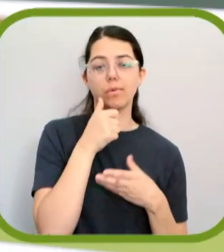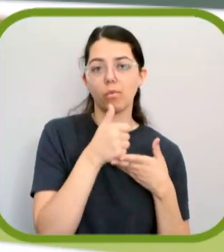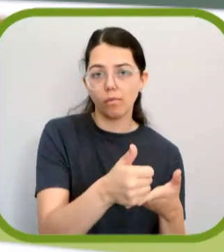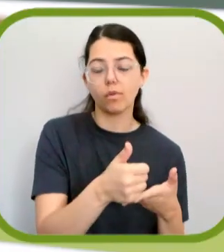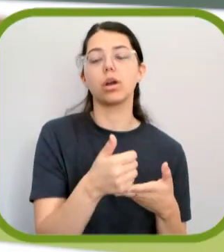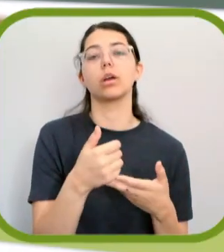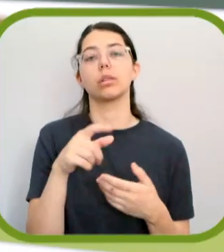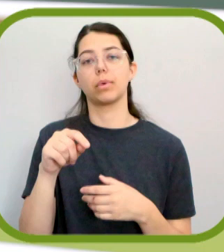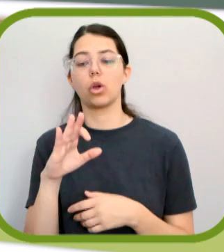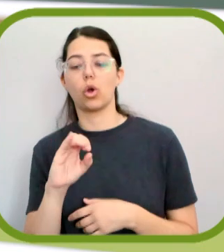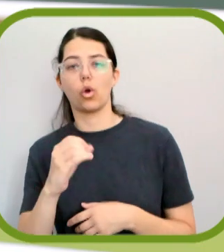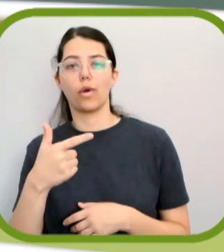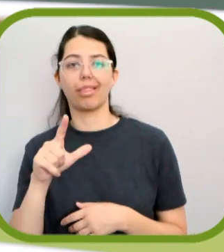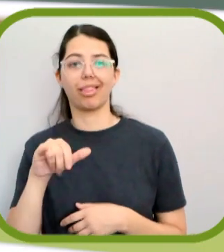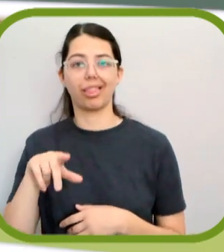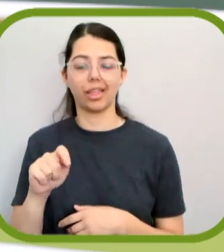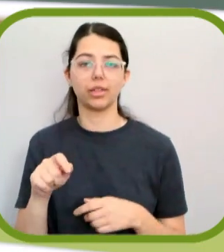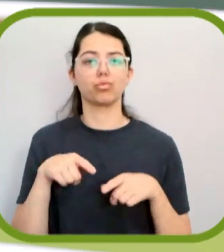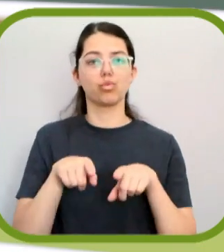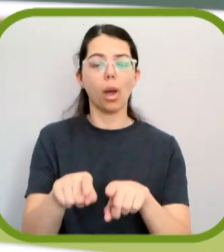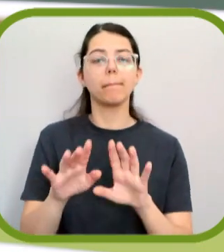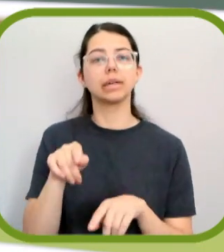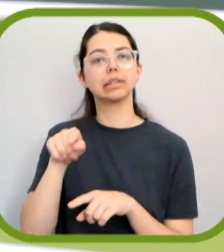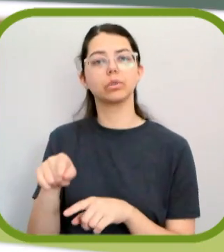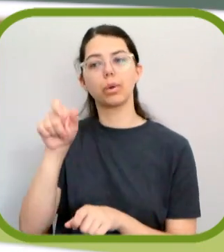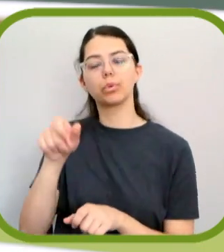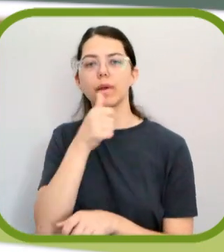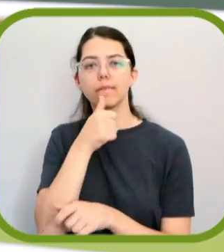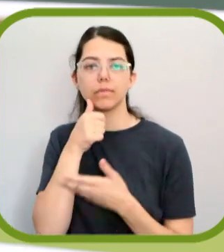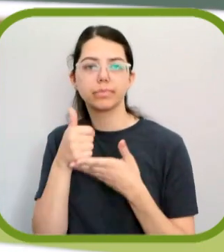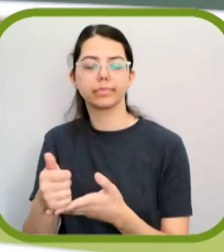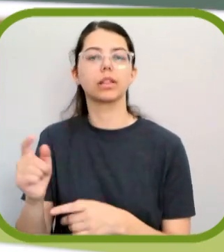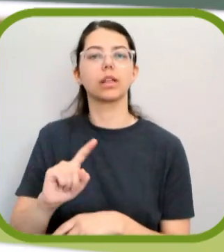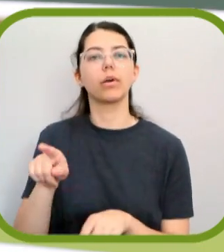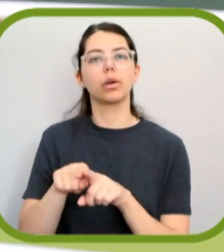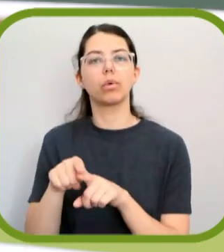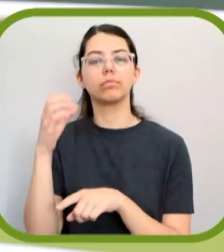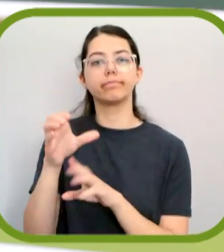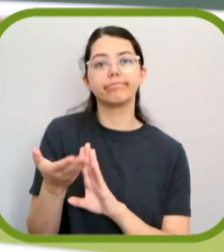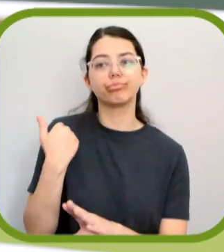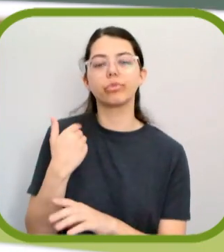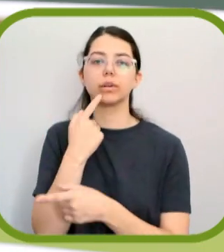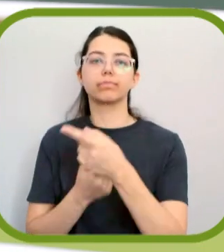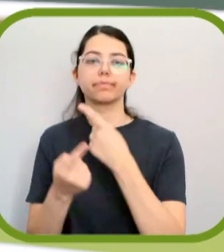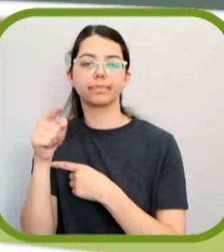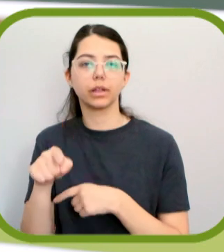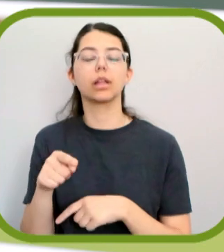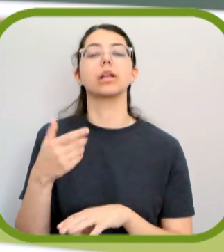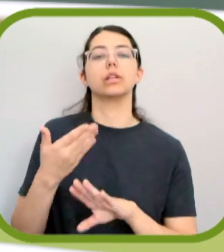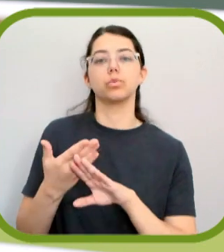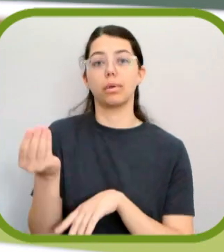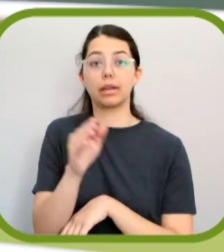o apoio à vítima e a hotline funcionam muito em simbiose, mas a hotline não é tanto numa perspectiva de apoio à vítima, mas sim de denúncia de remoção de